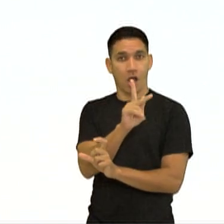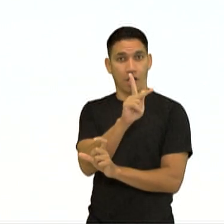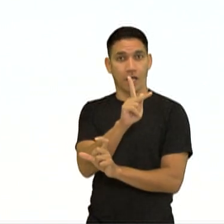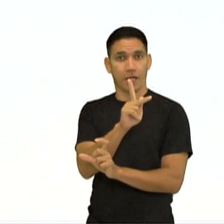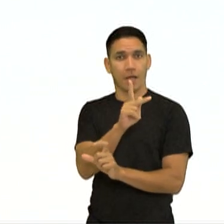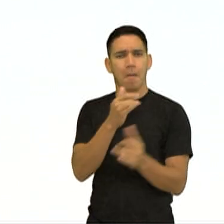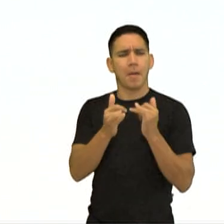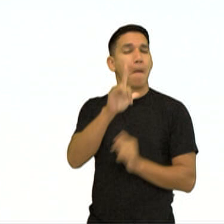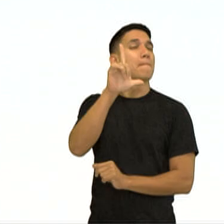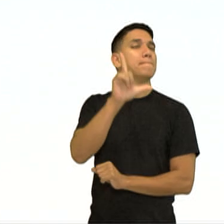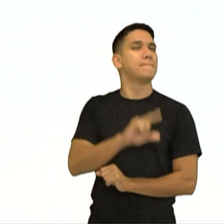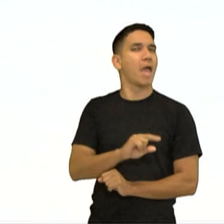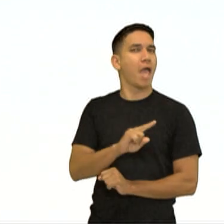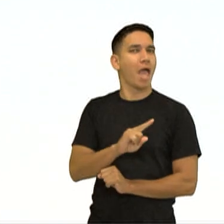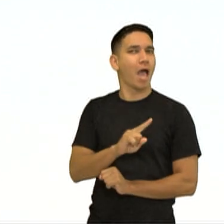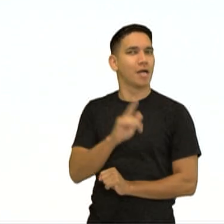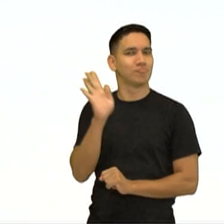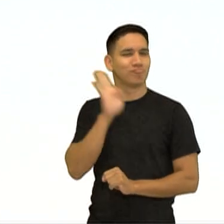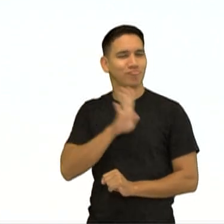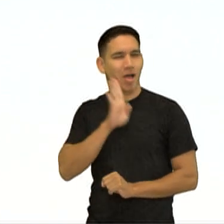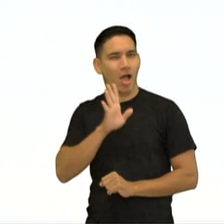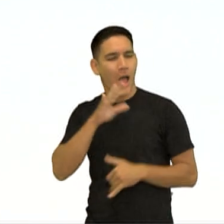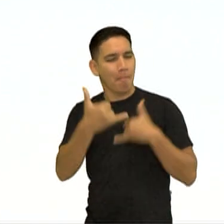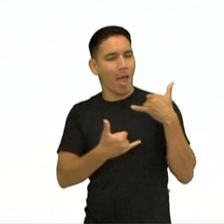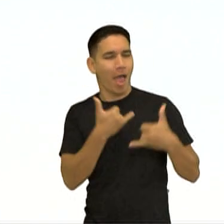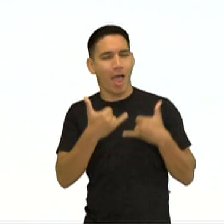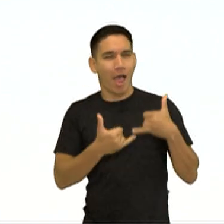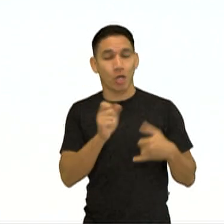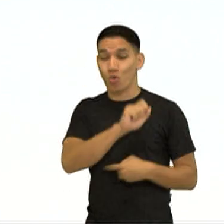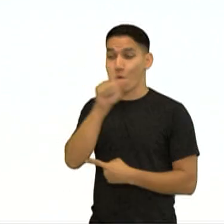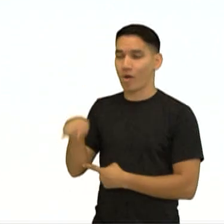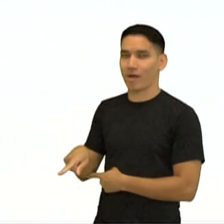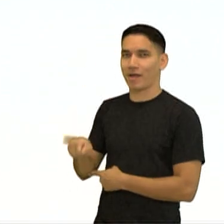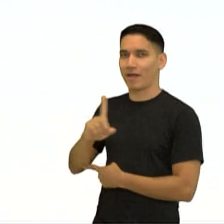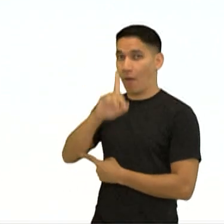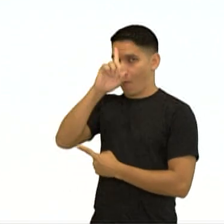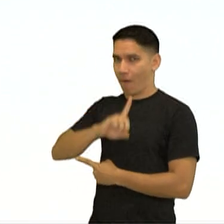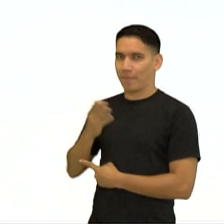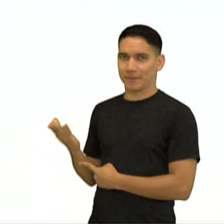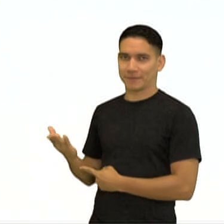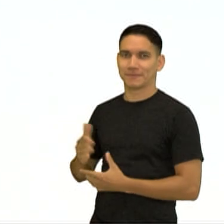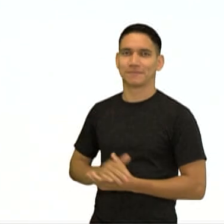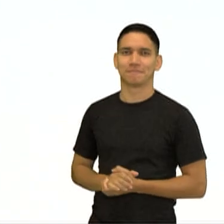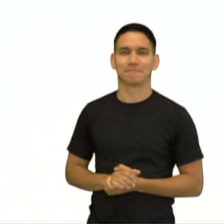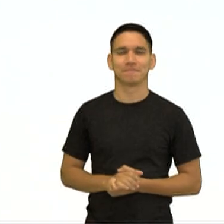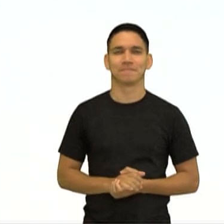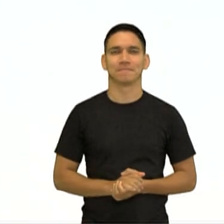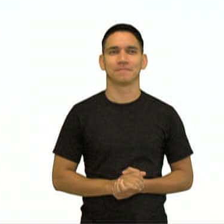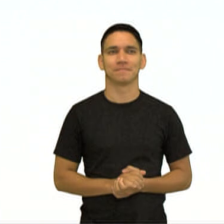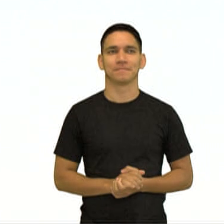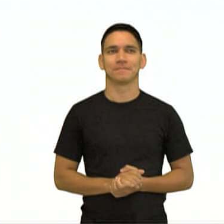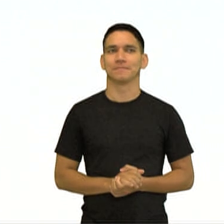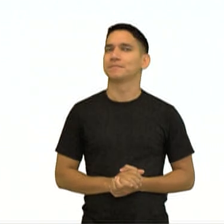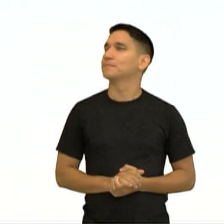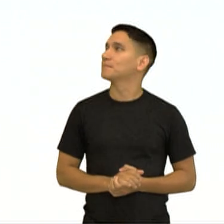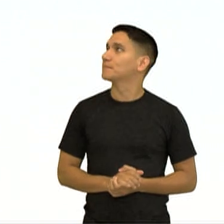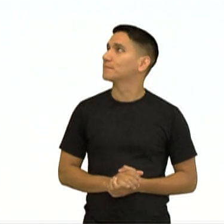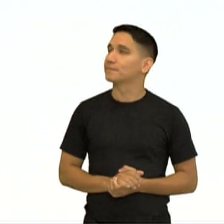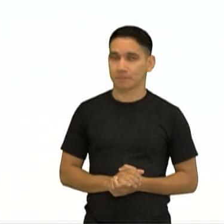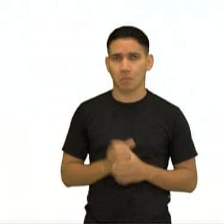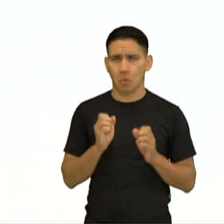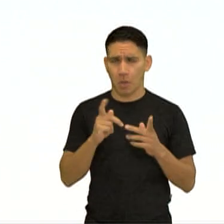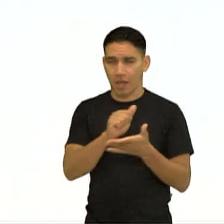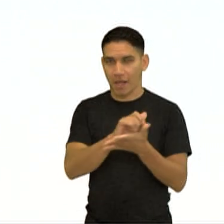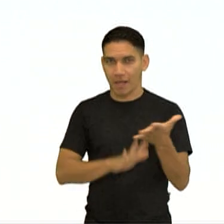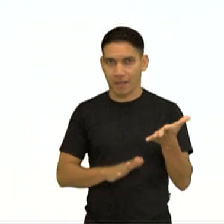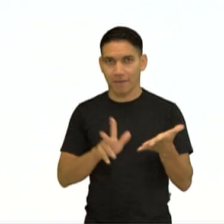o Vinícius, ok? Então, less outgoing than, ok? Vamos fazer um exercício